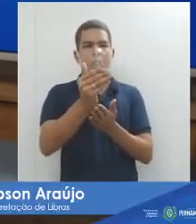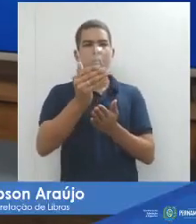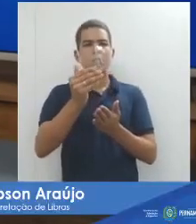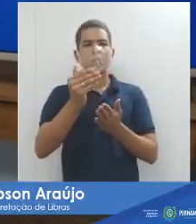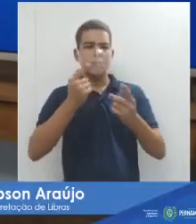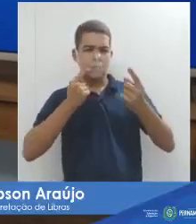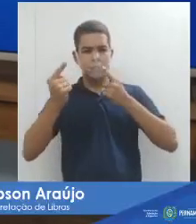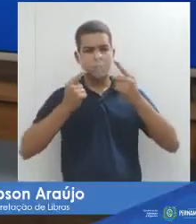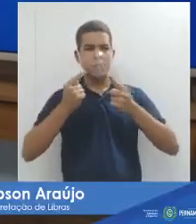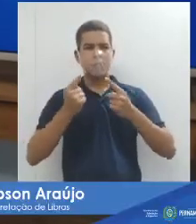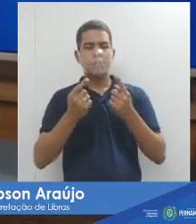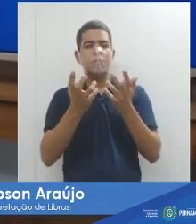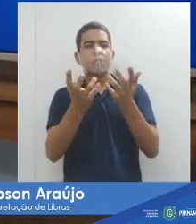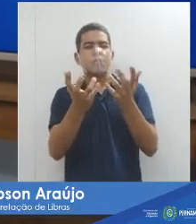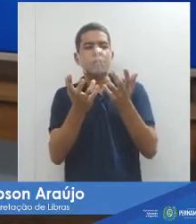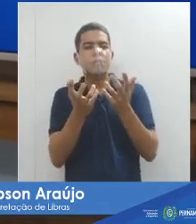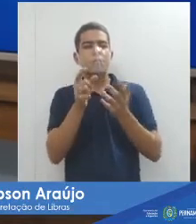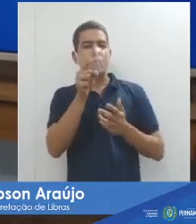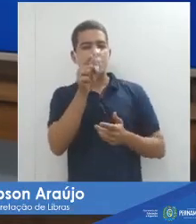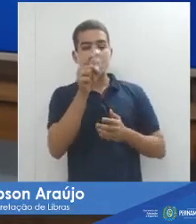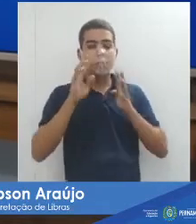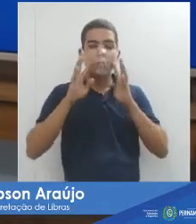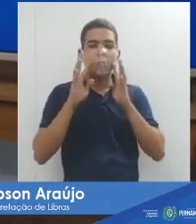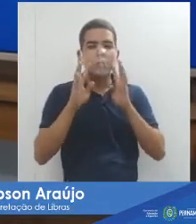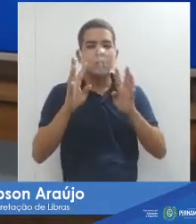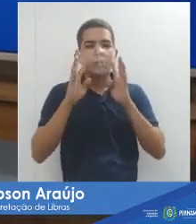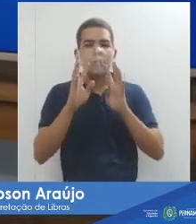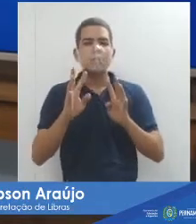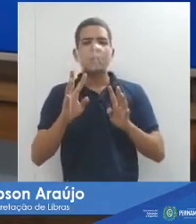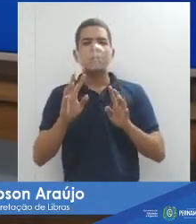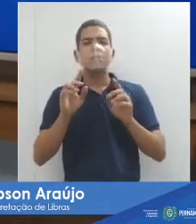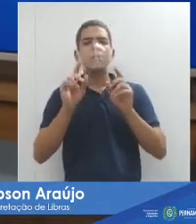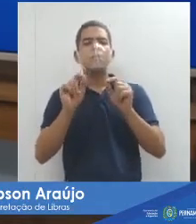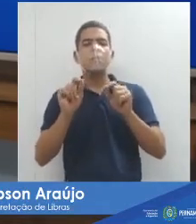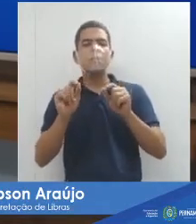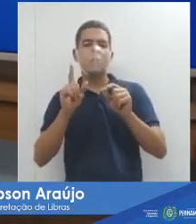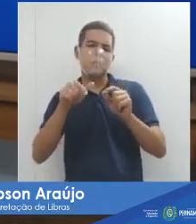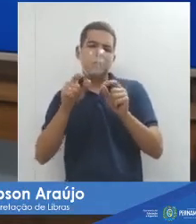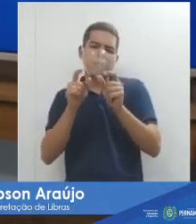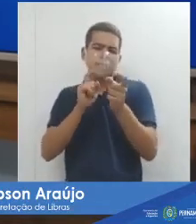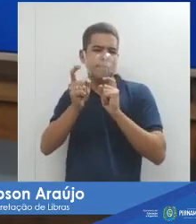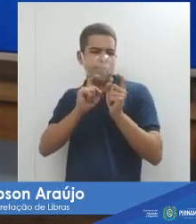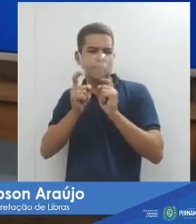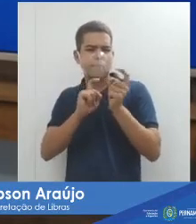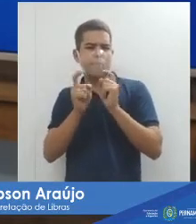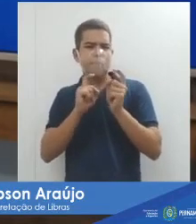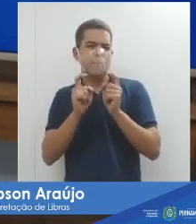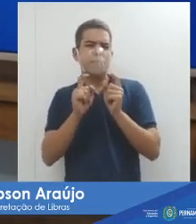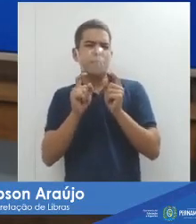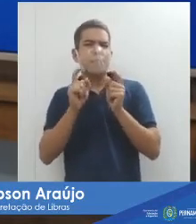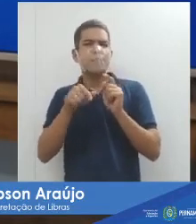nosso diálogo, eu quero que você preste atenção em uma consideração que eu preciso fazer